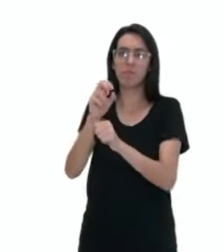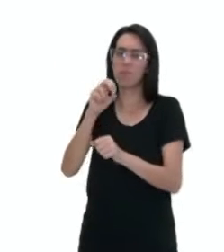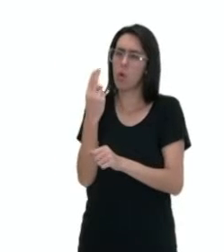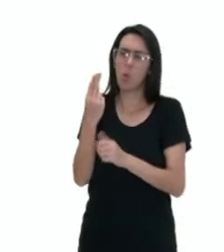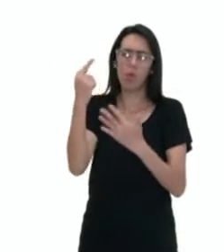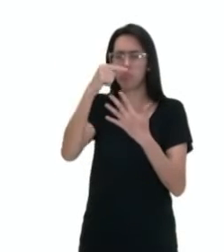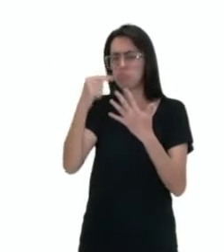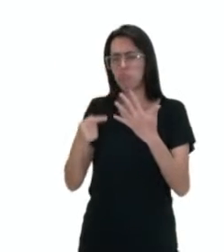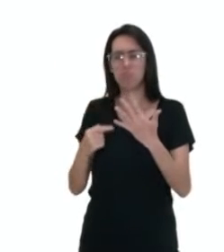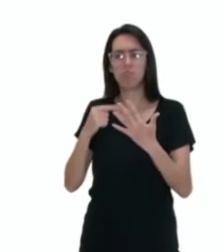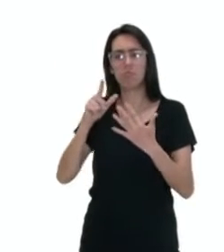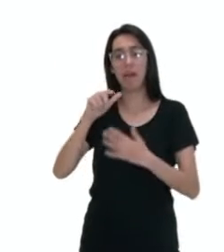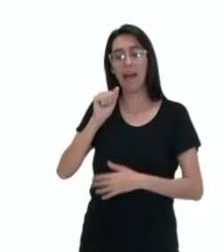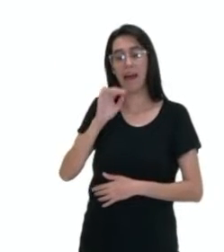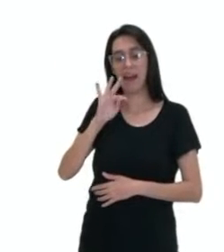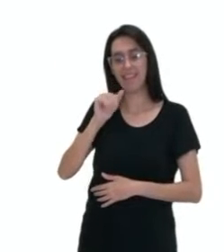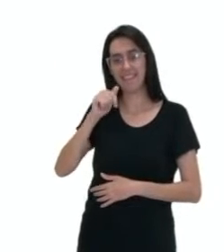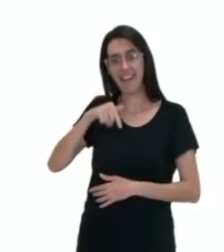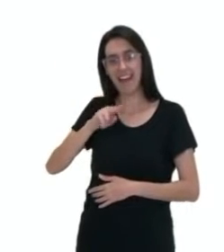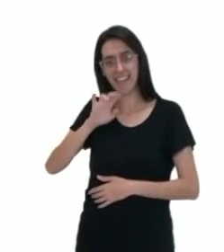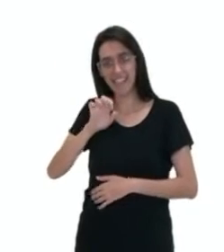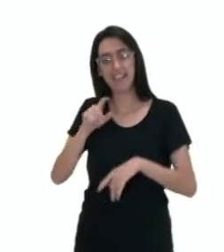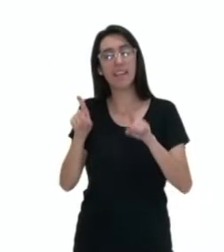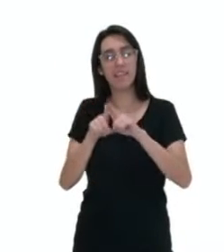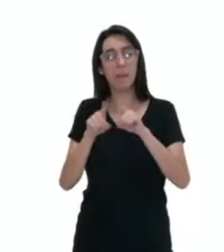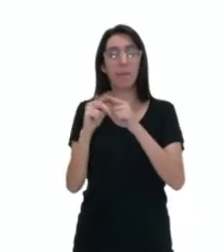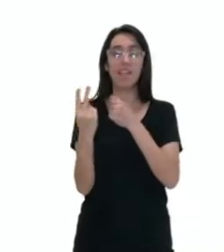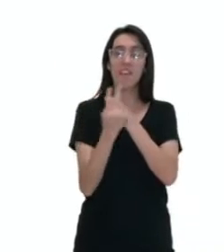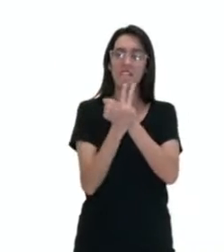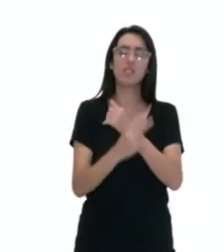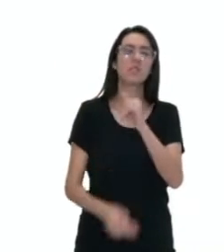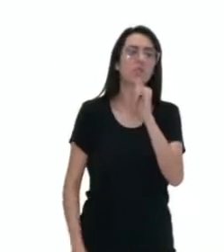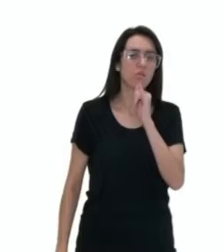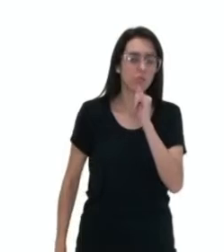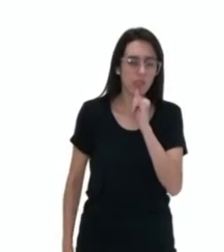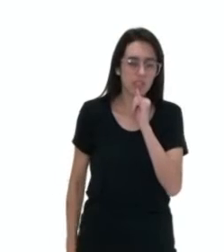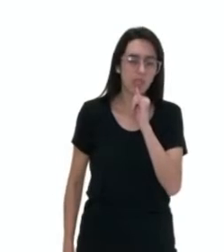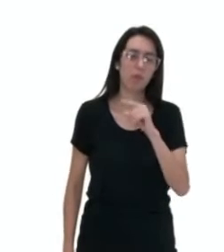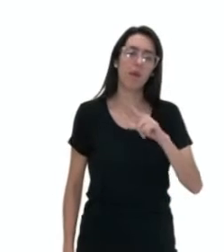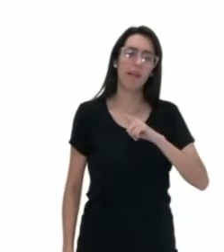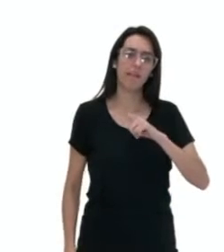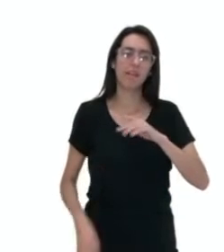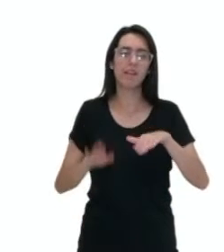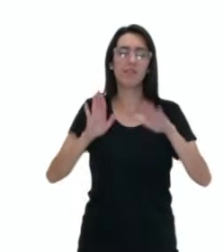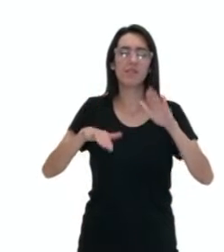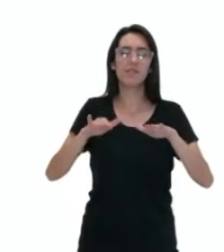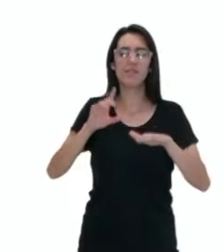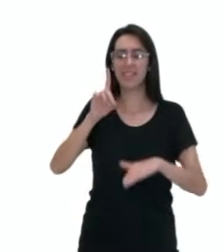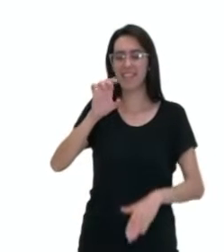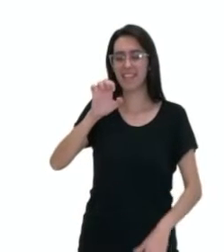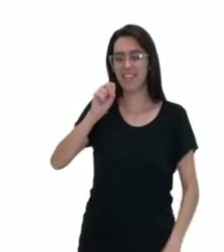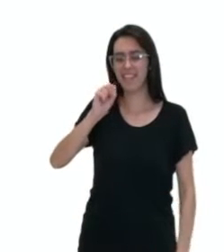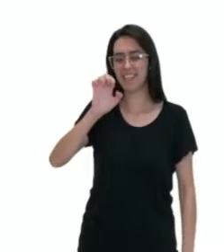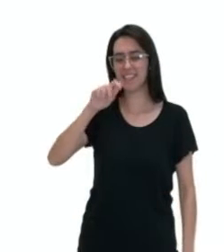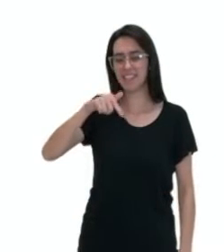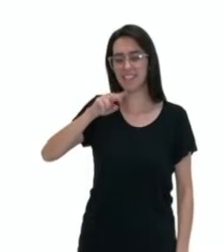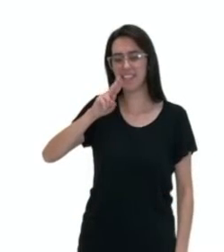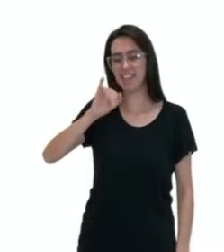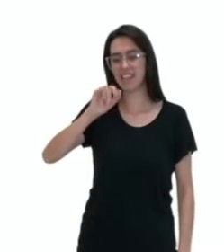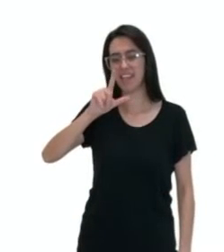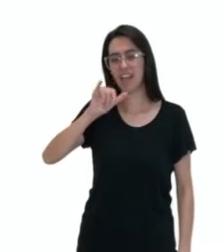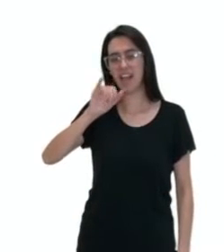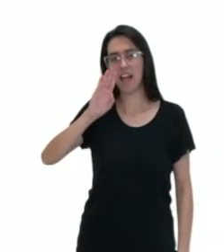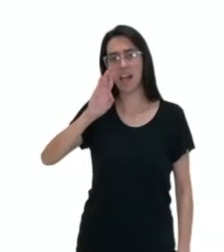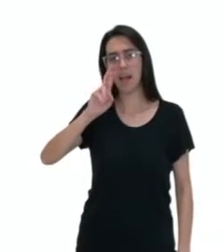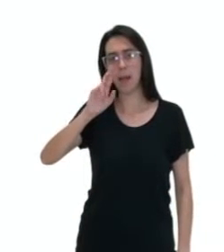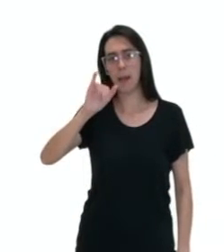de ações de ataque e defesa. Então aqui, ó, por exemplo, desequilíbrio, a gente pode citar que luta que posso desequilibrar meu